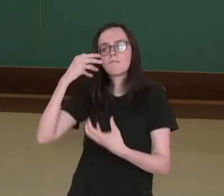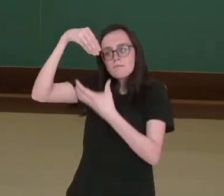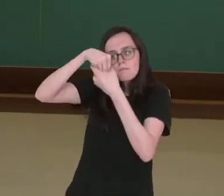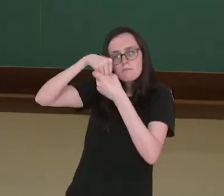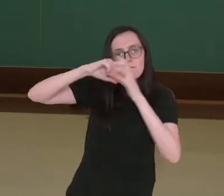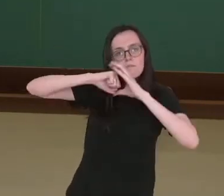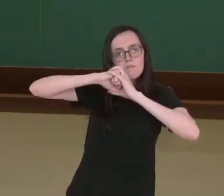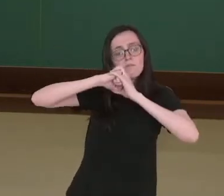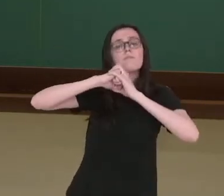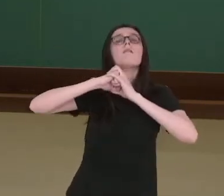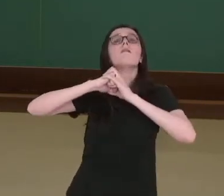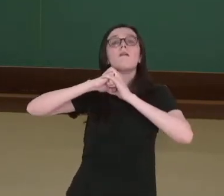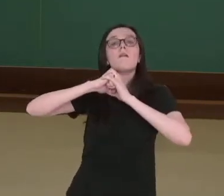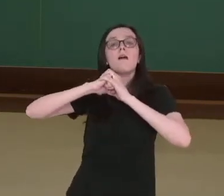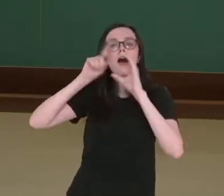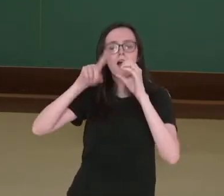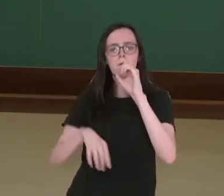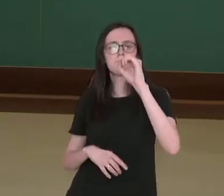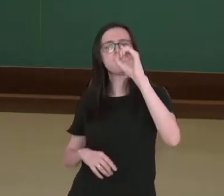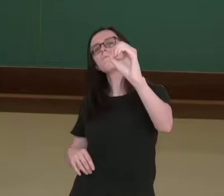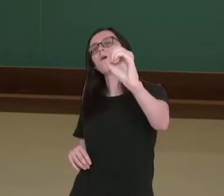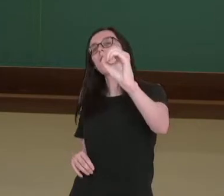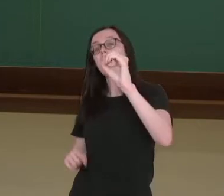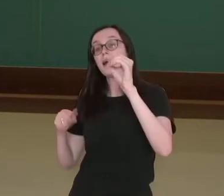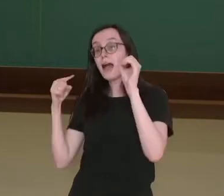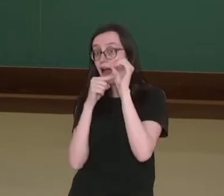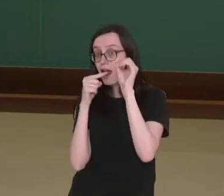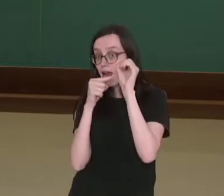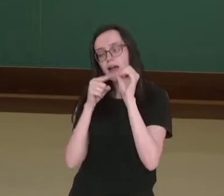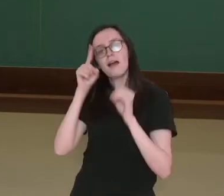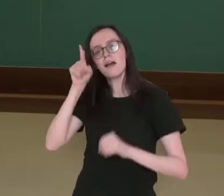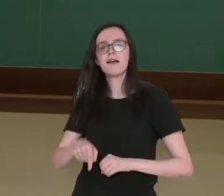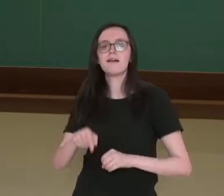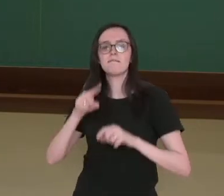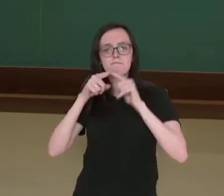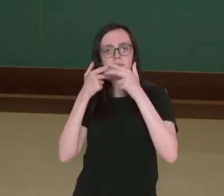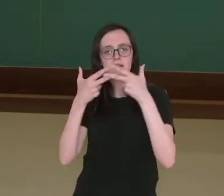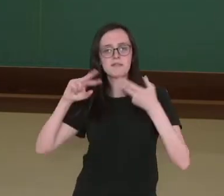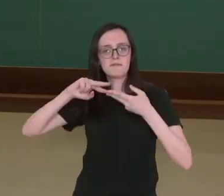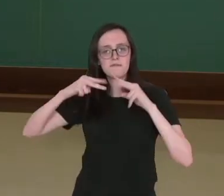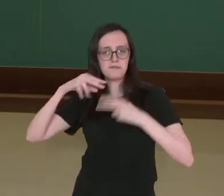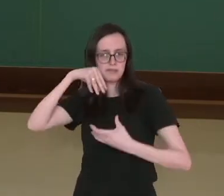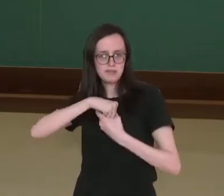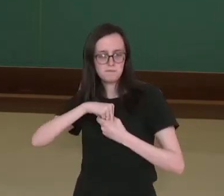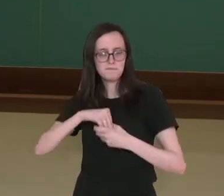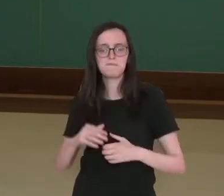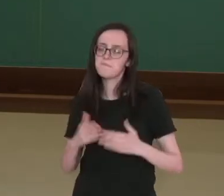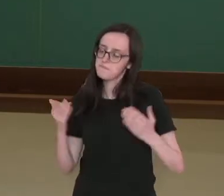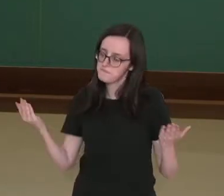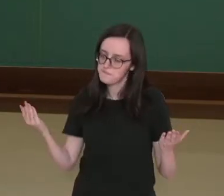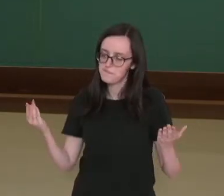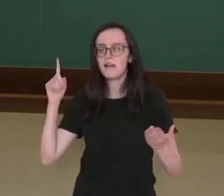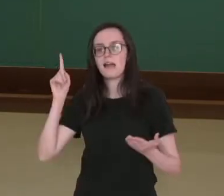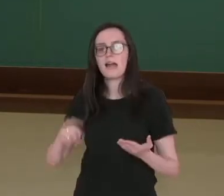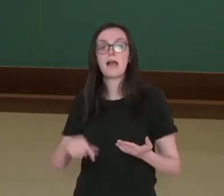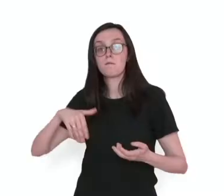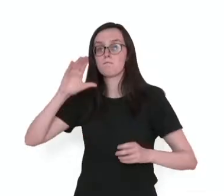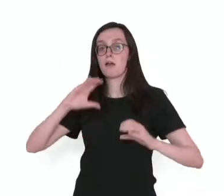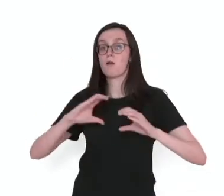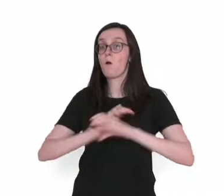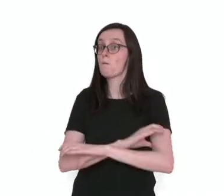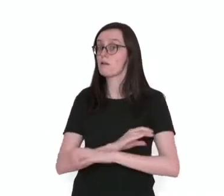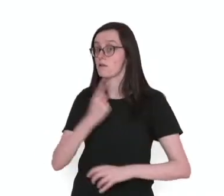célula, uma bolinha. Nessa bolinha tem o material genético ali dentro, tá? Então, ela é uma célula mais